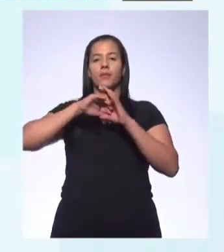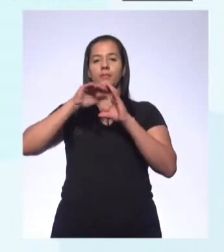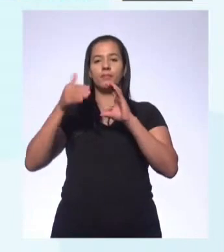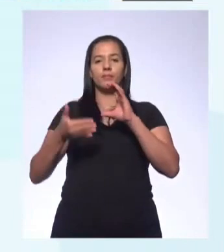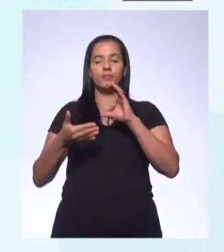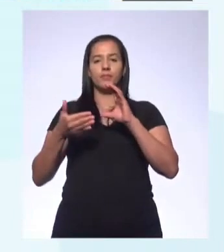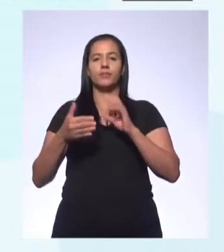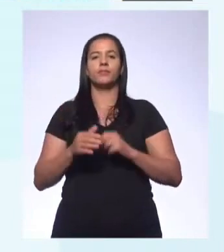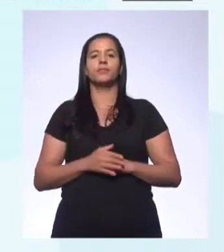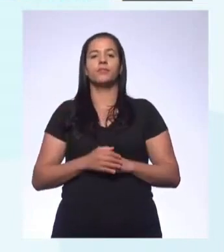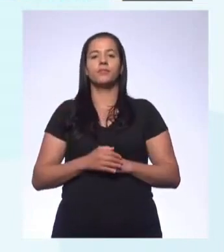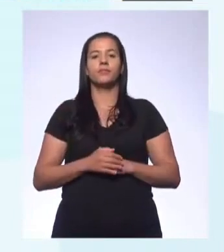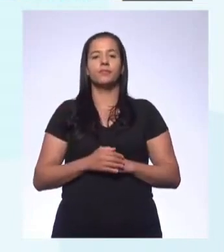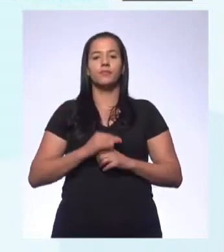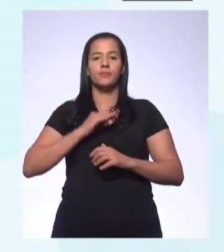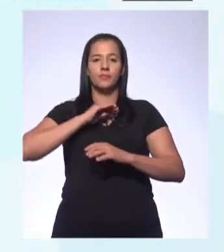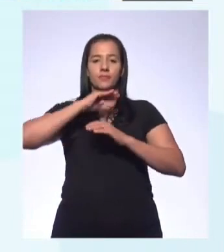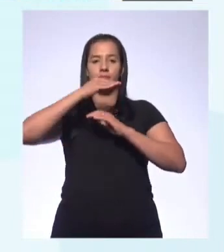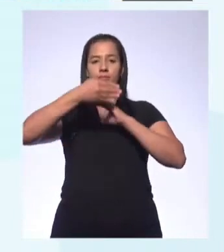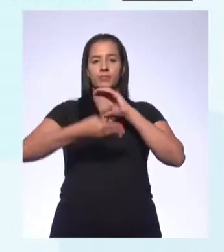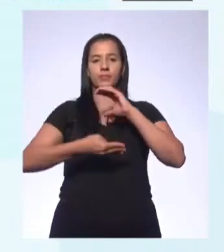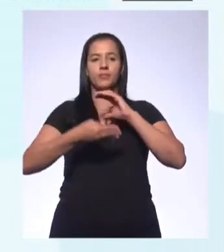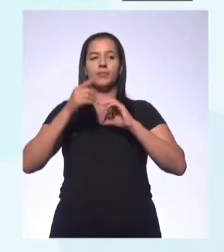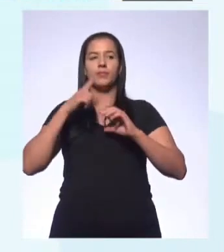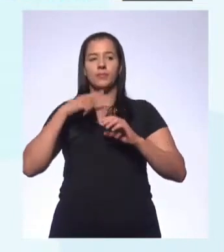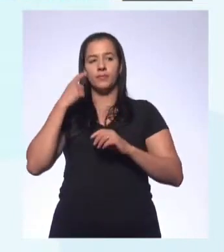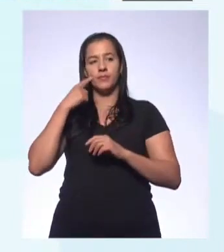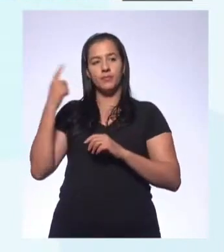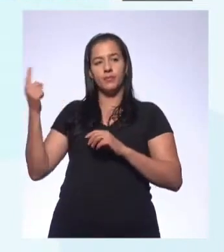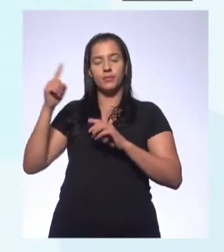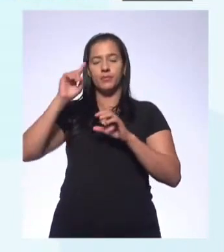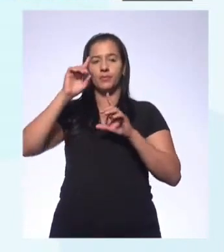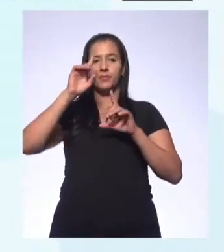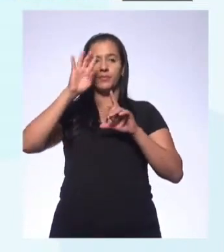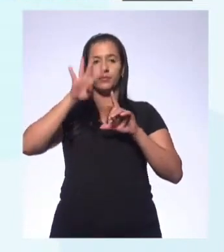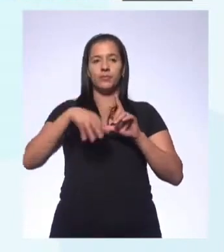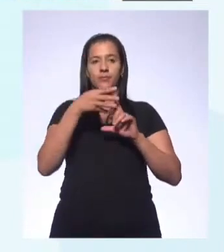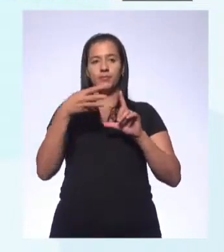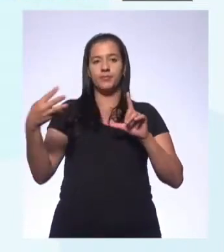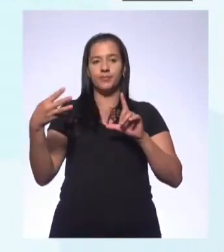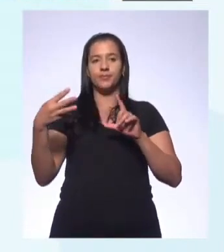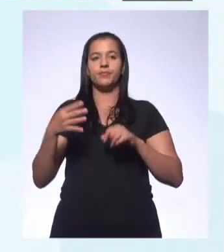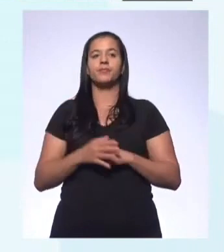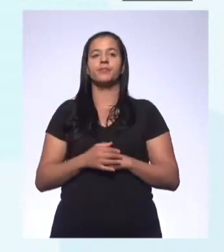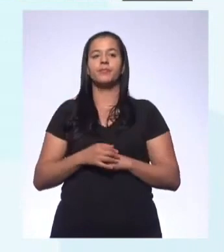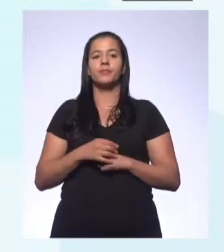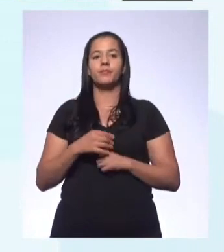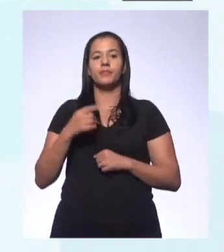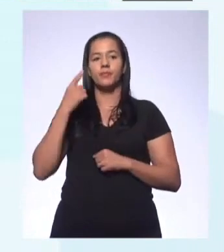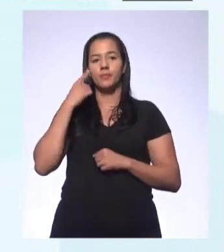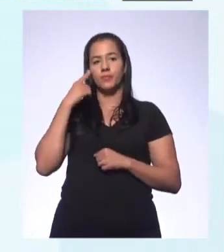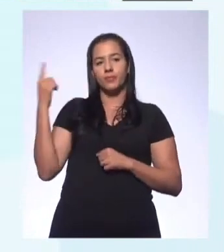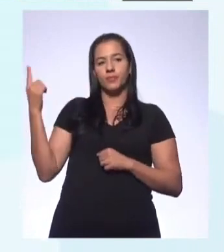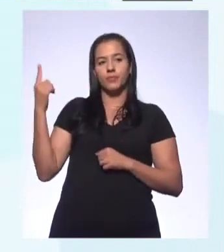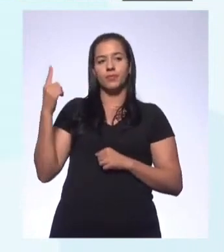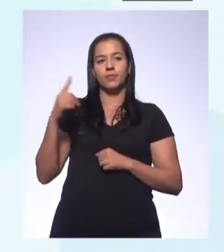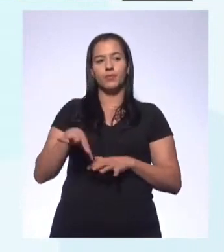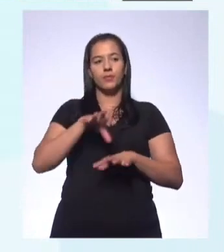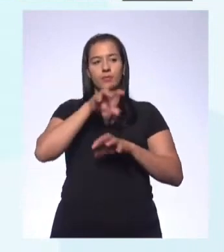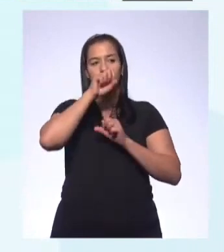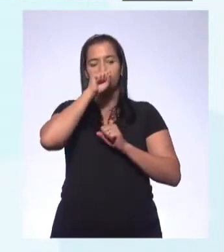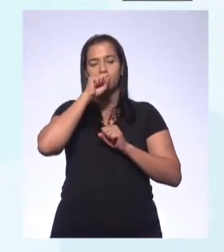Como eu disse, temos aqui o exemplo da tabela. O oxigênio é o sexto,